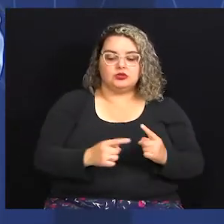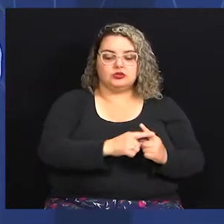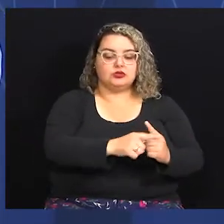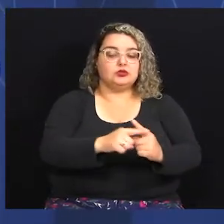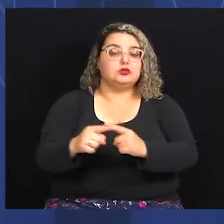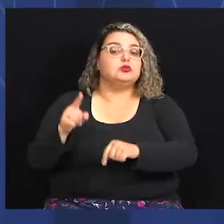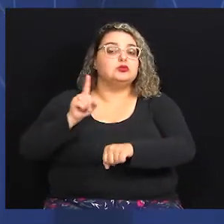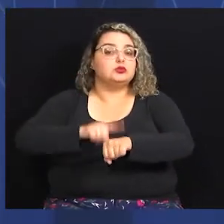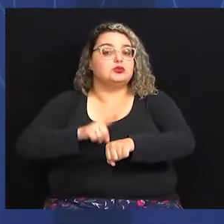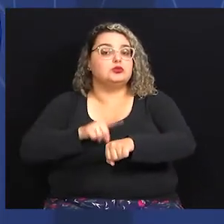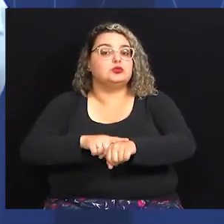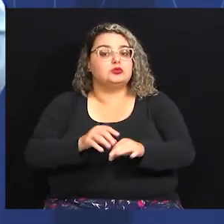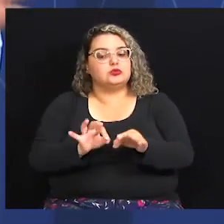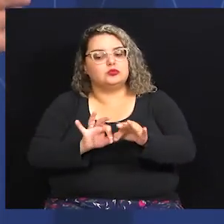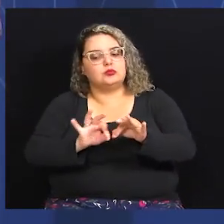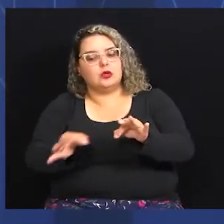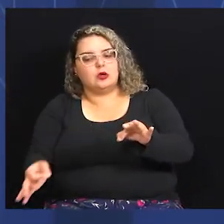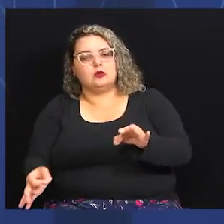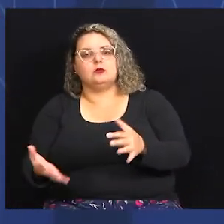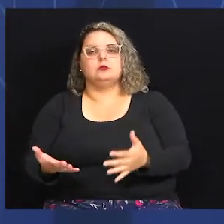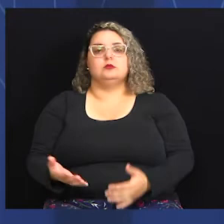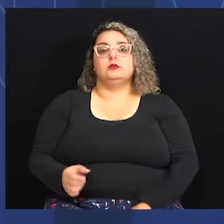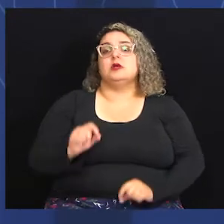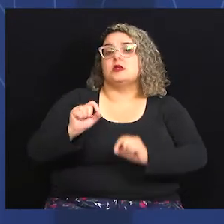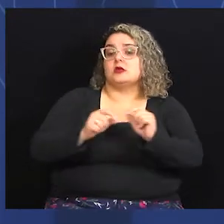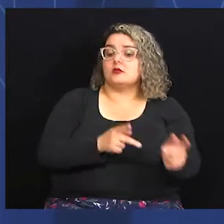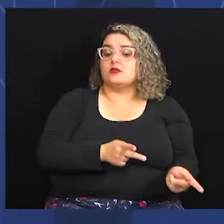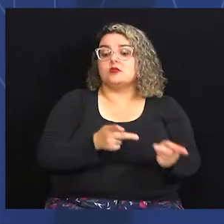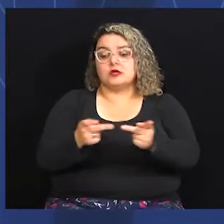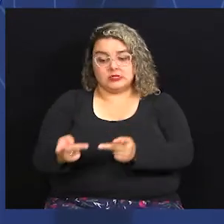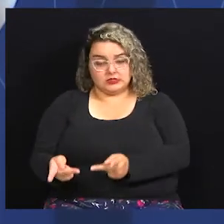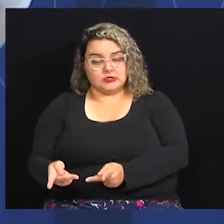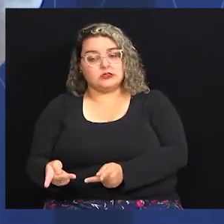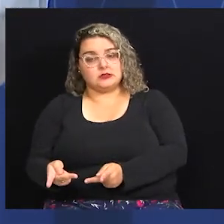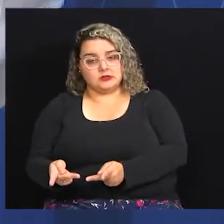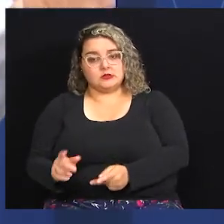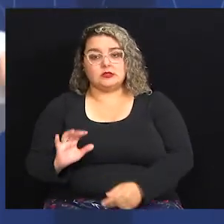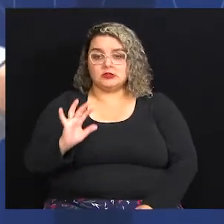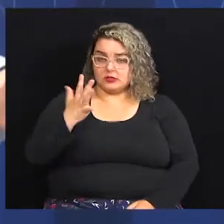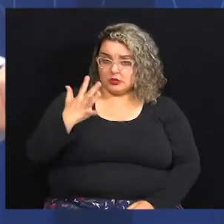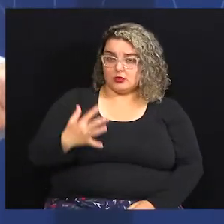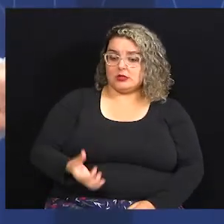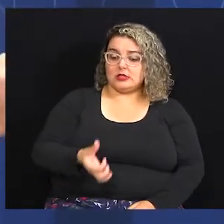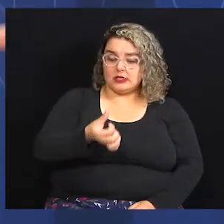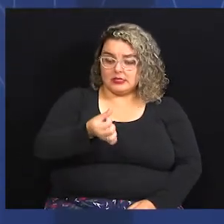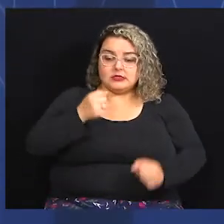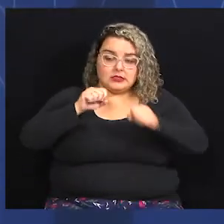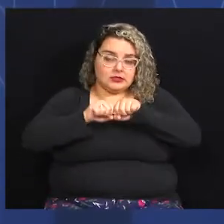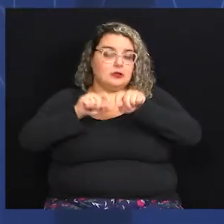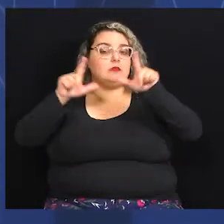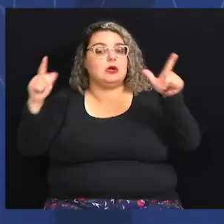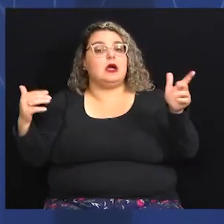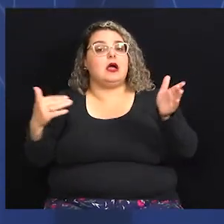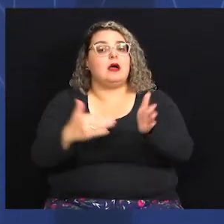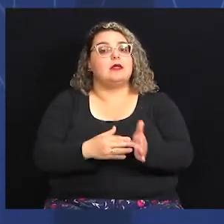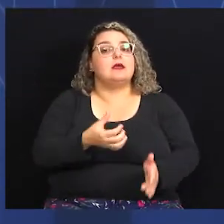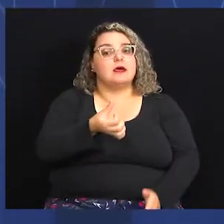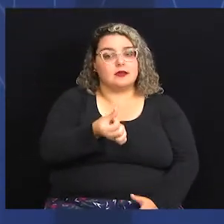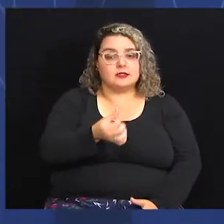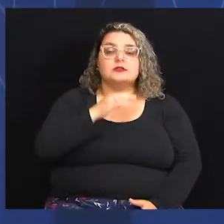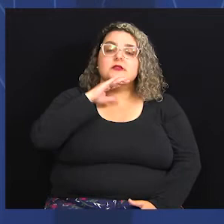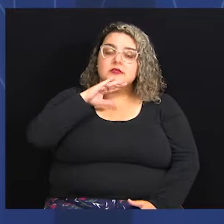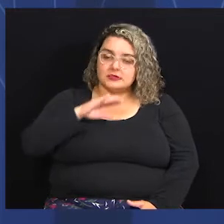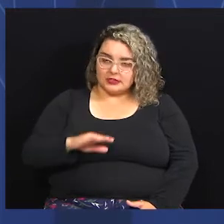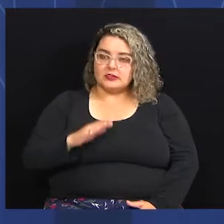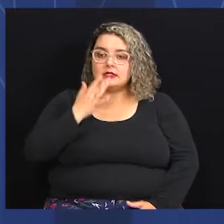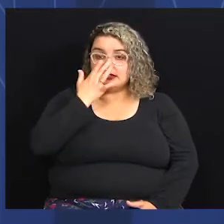estarão com os horários estendidos para quem for visitar e ele acontece das 6 horas da manhã até às